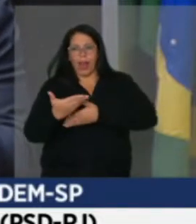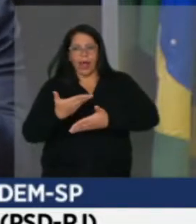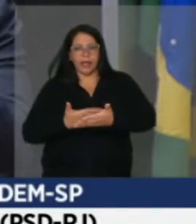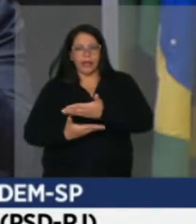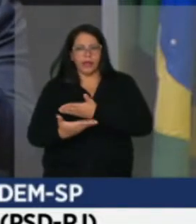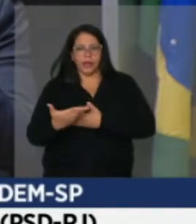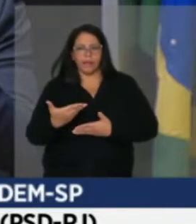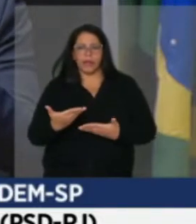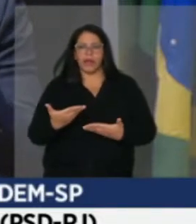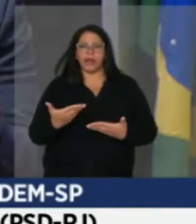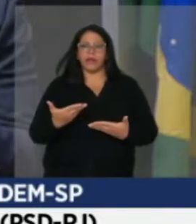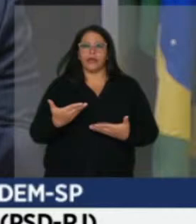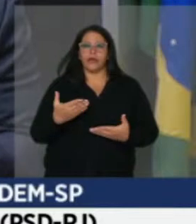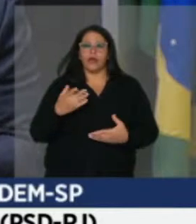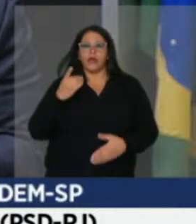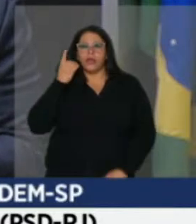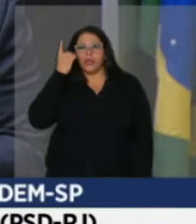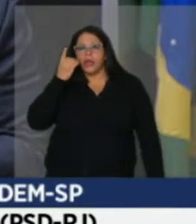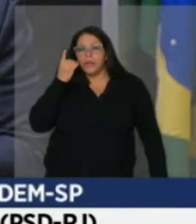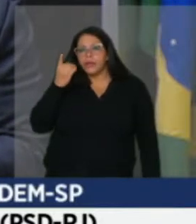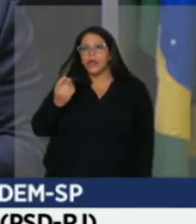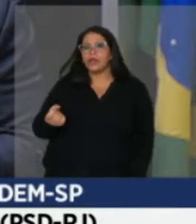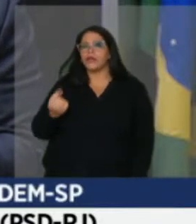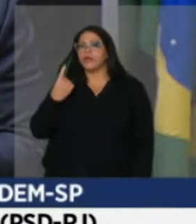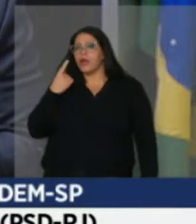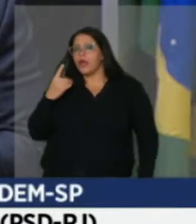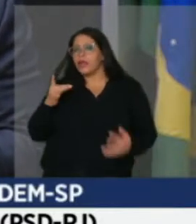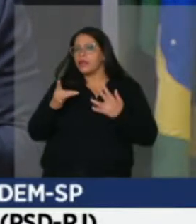deputada e o seu ex-marido,